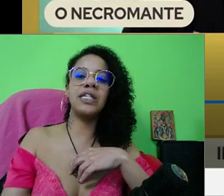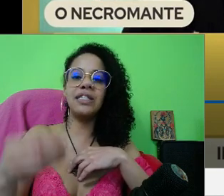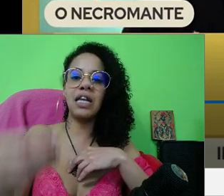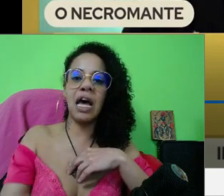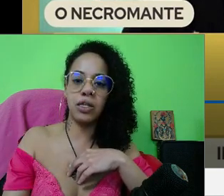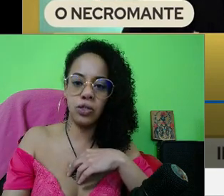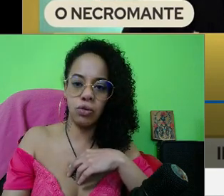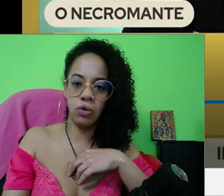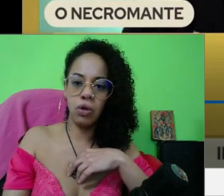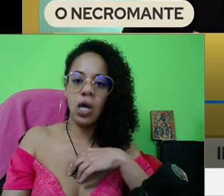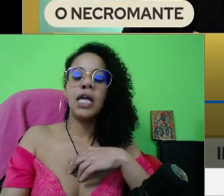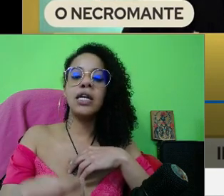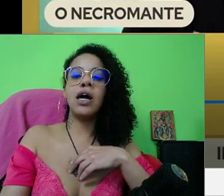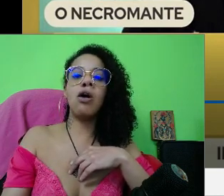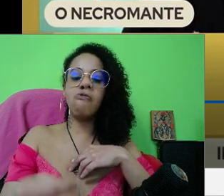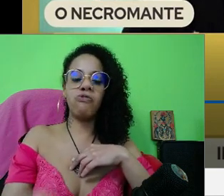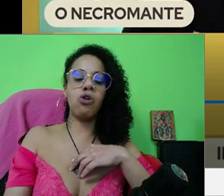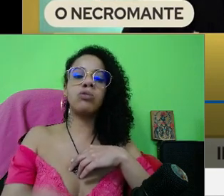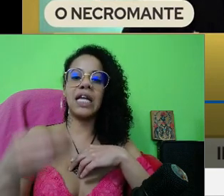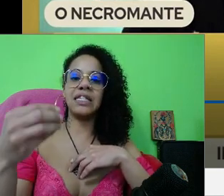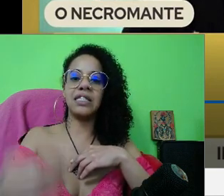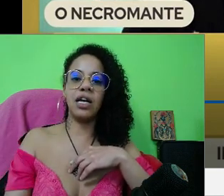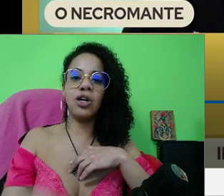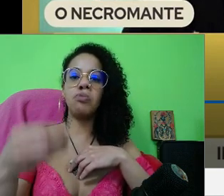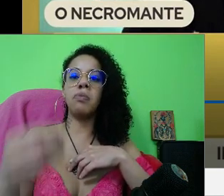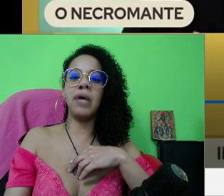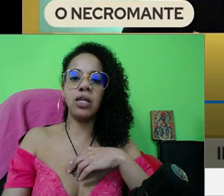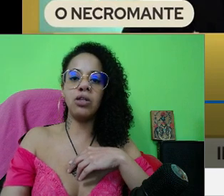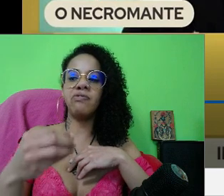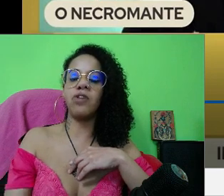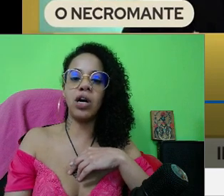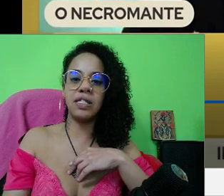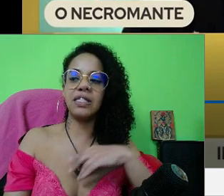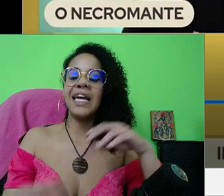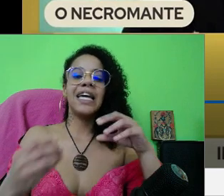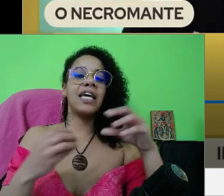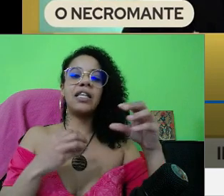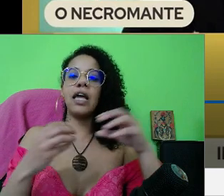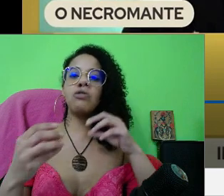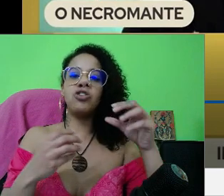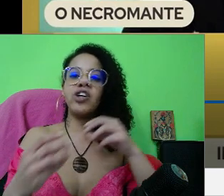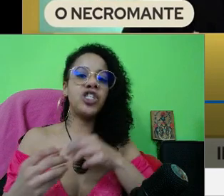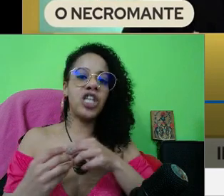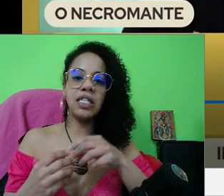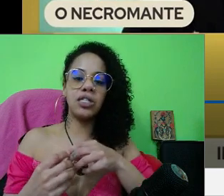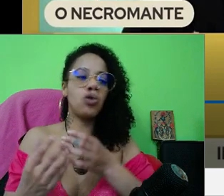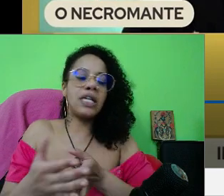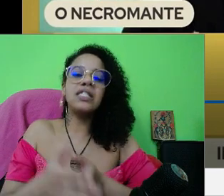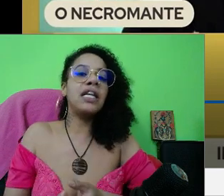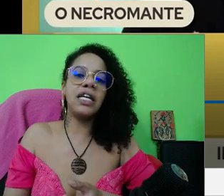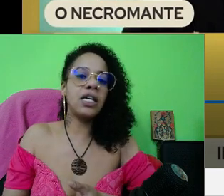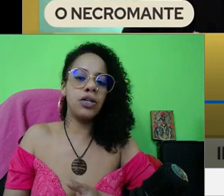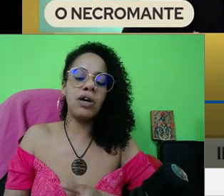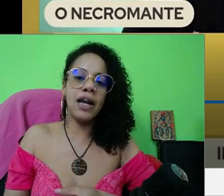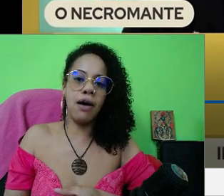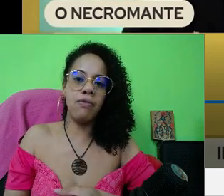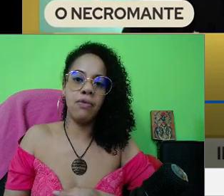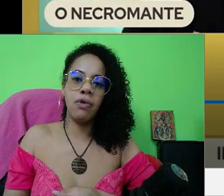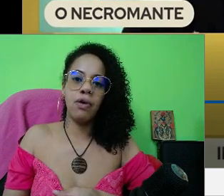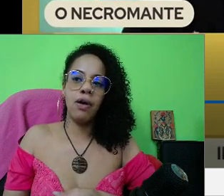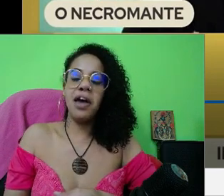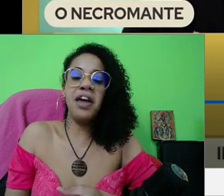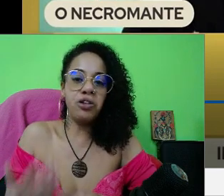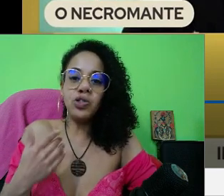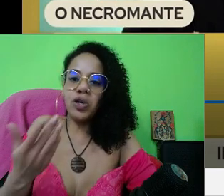campanha de Luiz Inácio não vou trazer no momento vozes que tenham divergências com essa linha aqui no